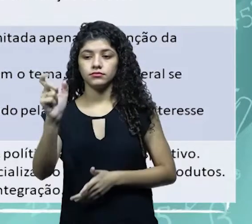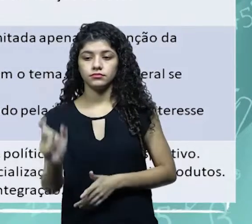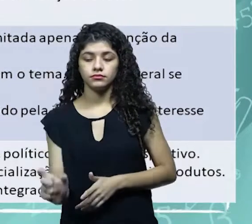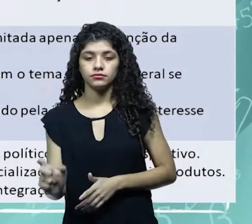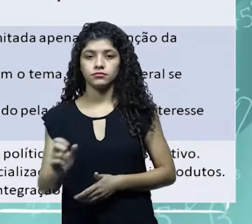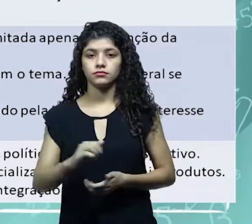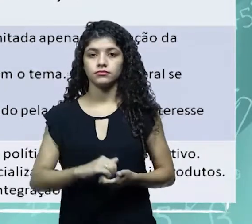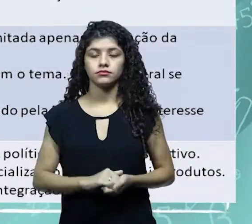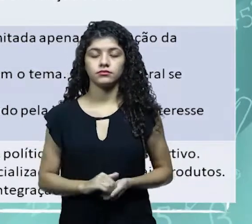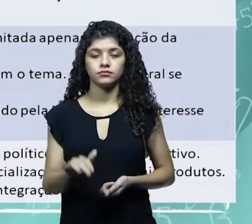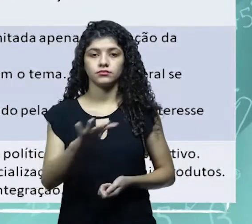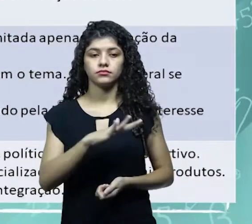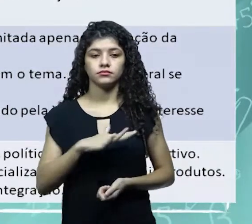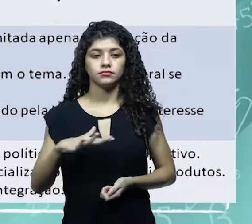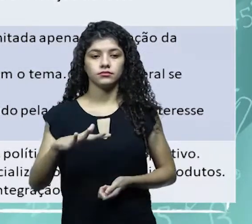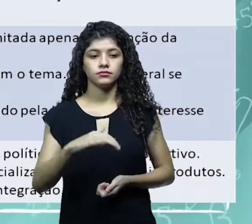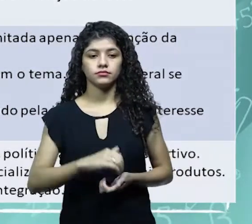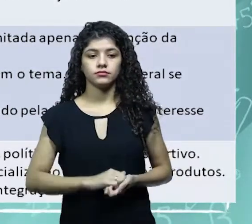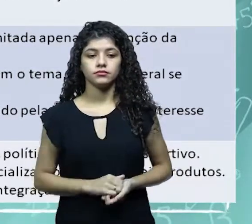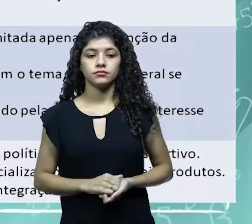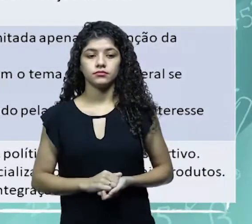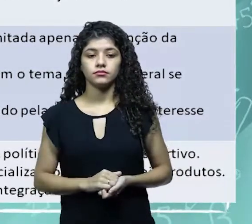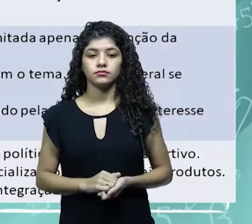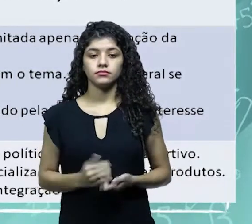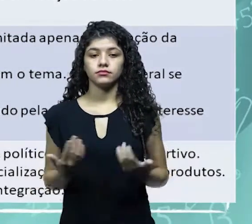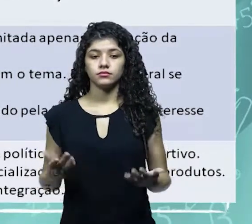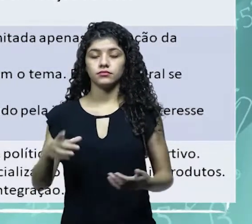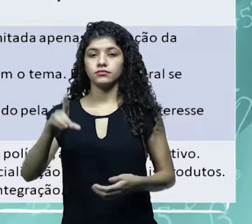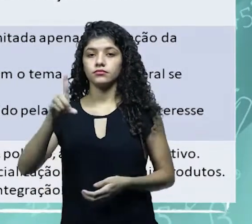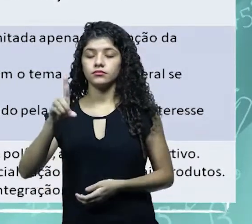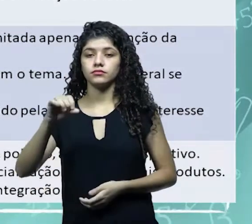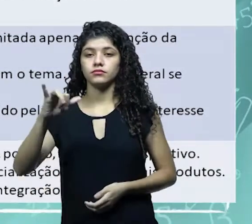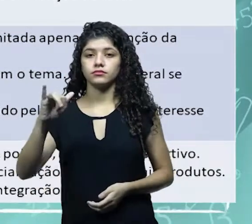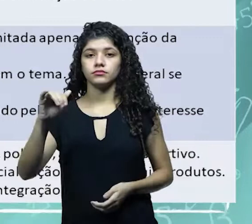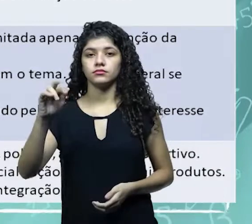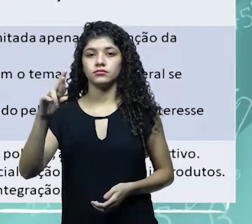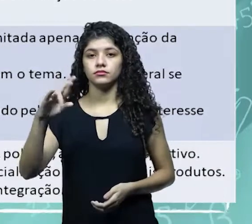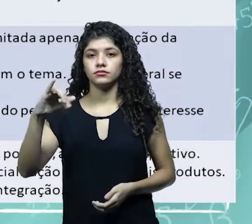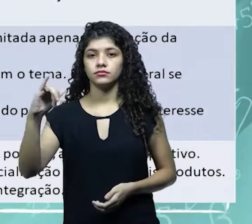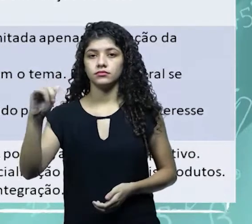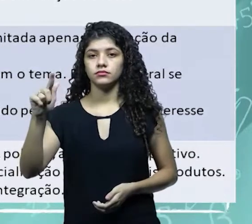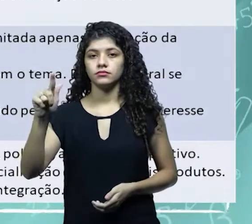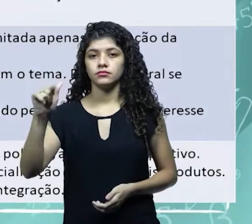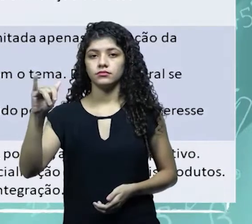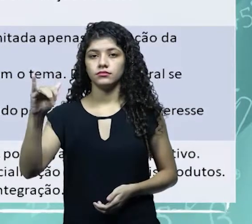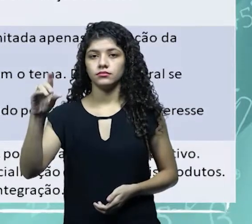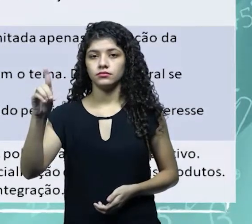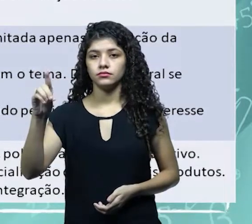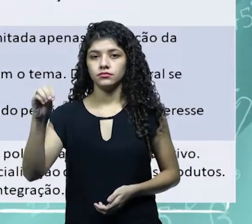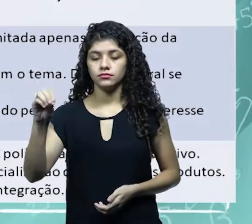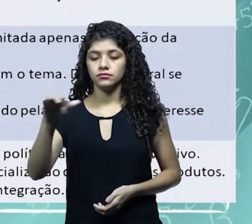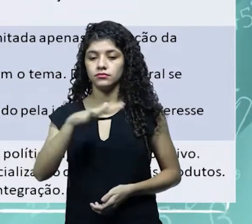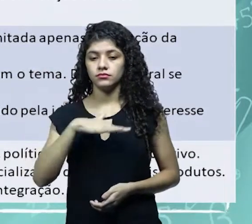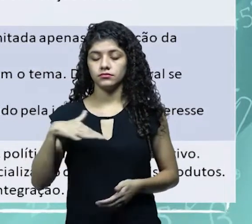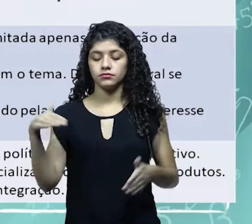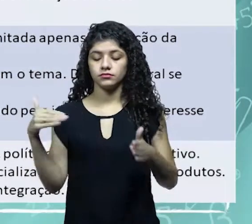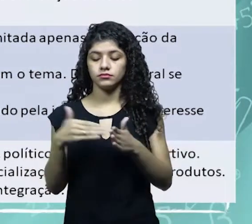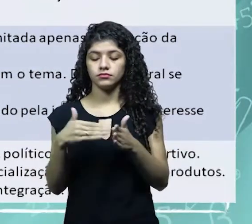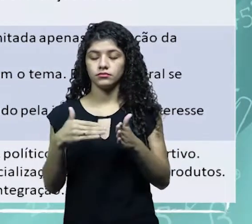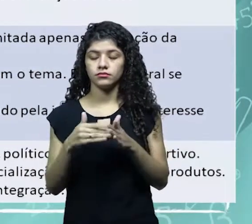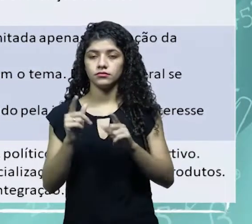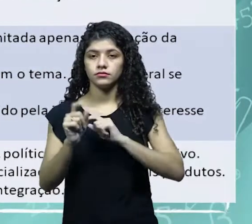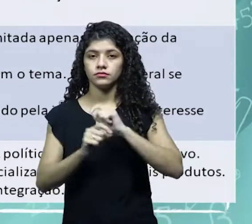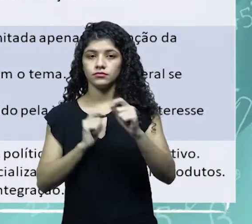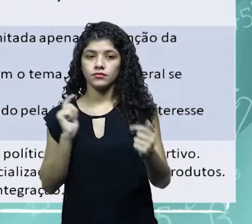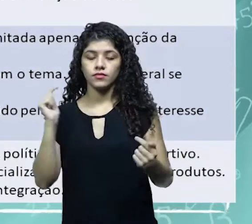no local bem limitado então ele é o perfil de participantes geral já o dirigido ele é